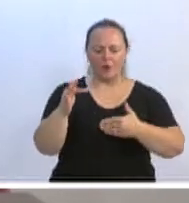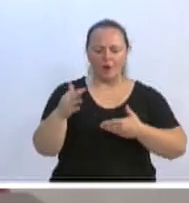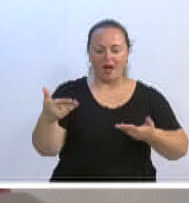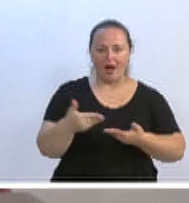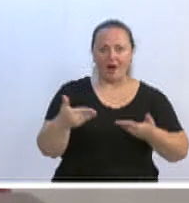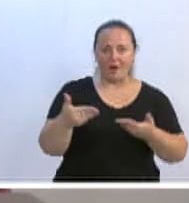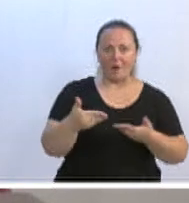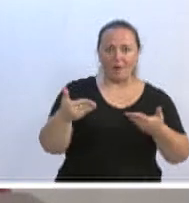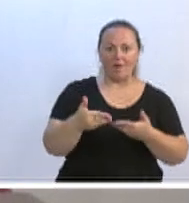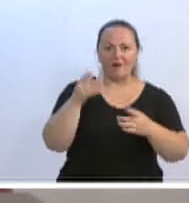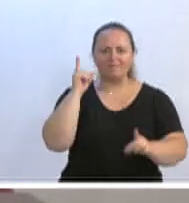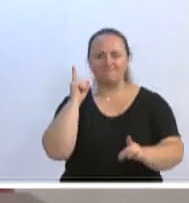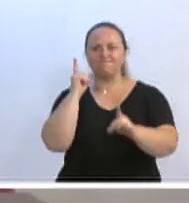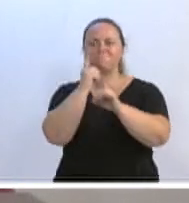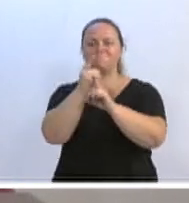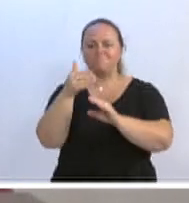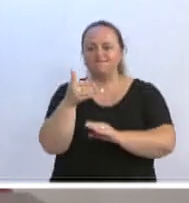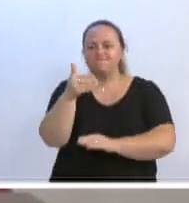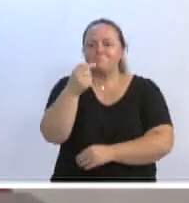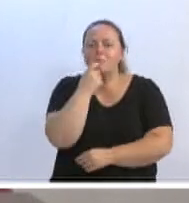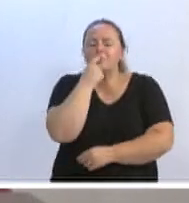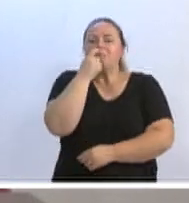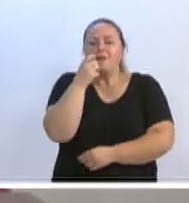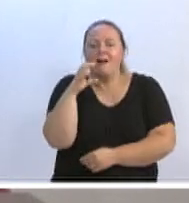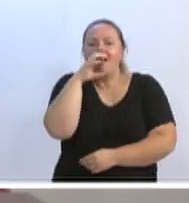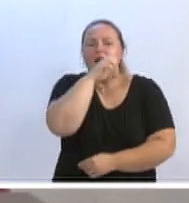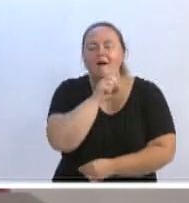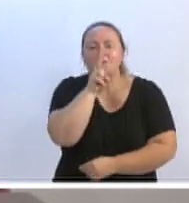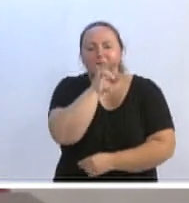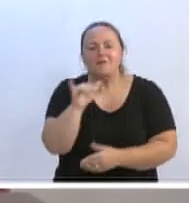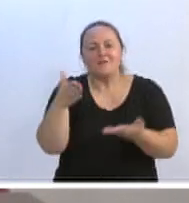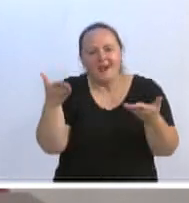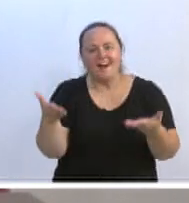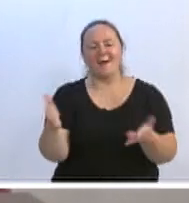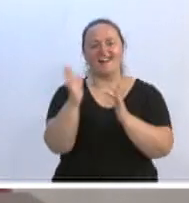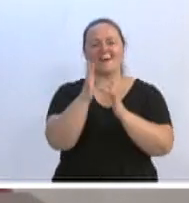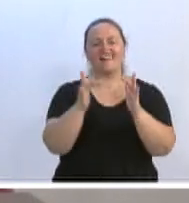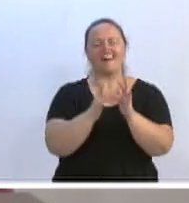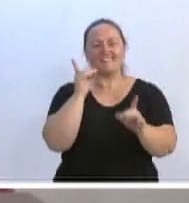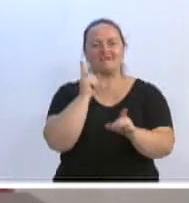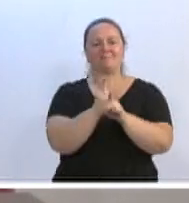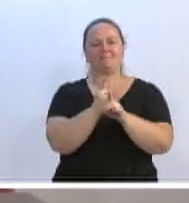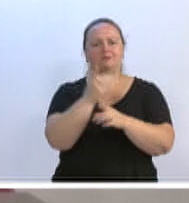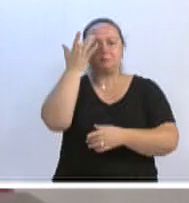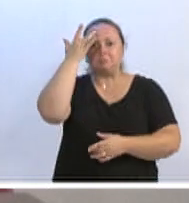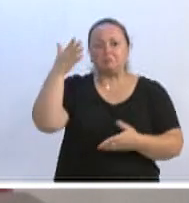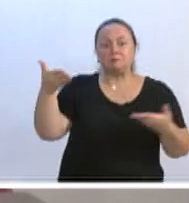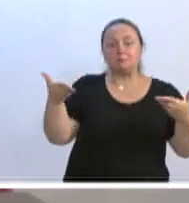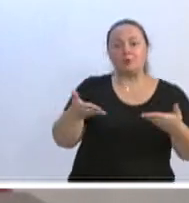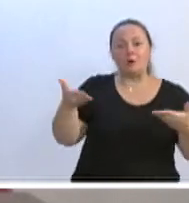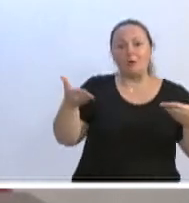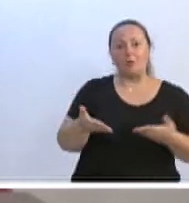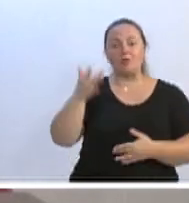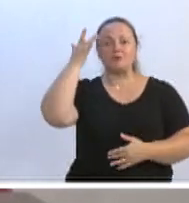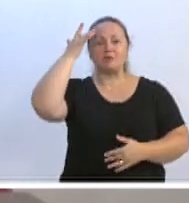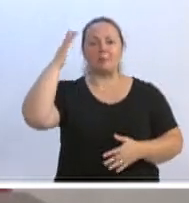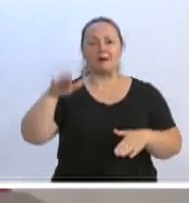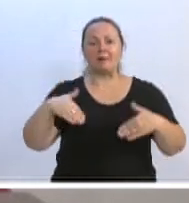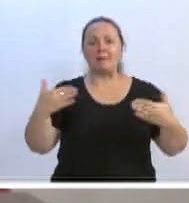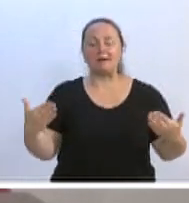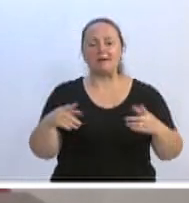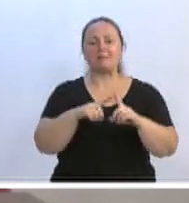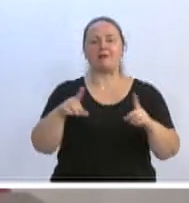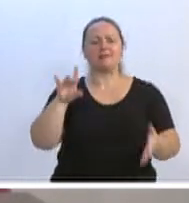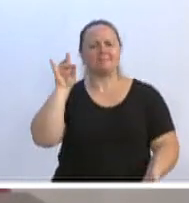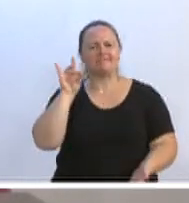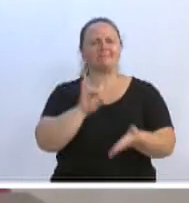e no encontro que nós teremos com Ele, e é iminente. A gente não sabe se vai ser agora, se vai ser amanhã, mas o fato é que nós